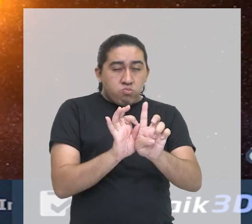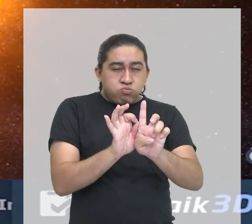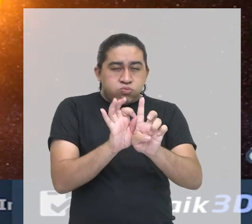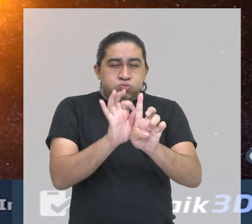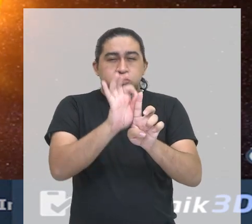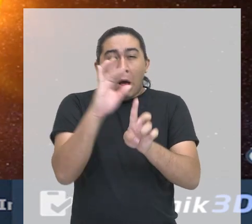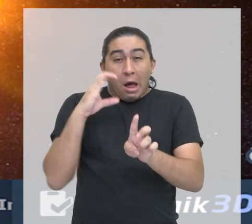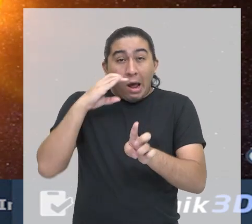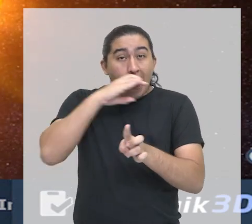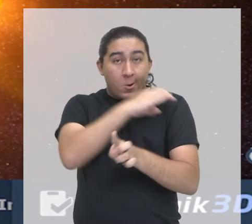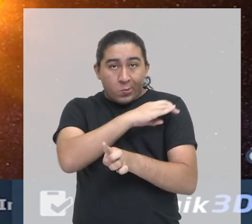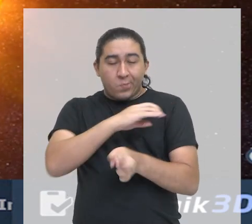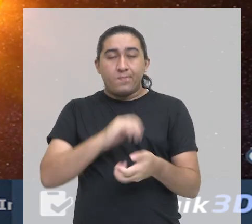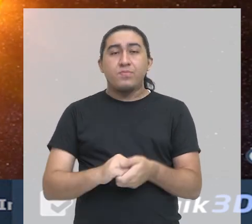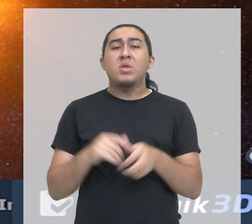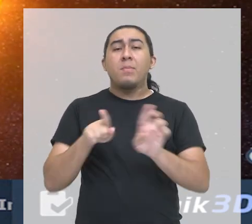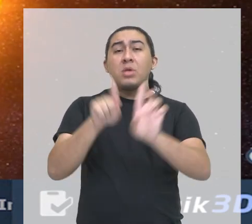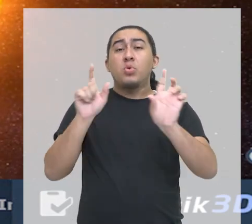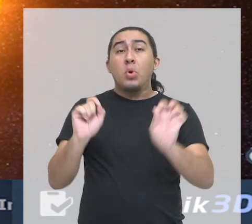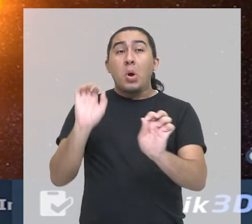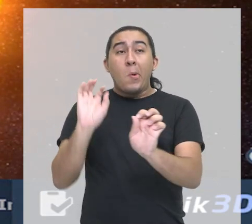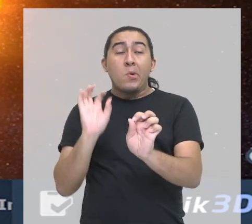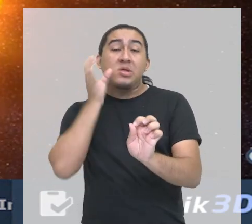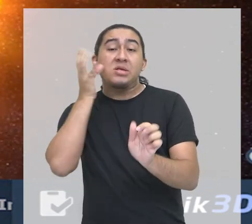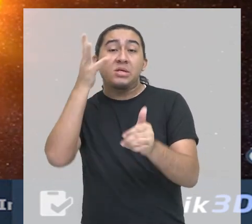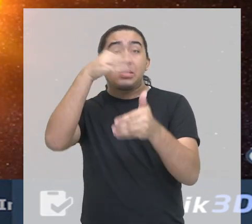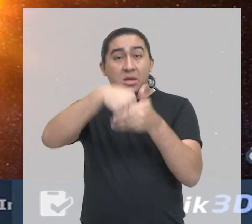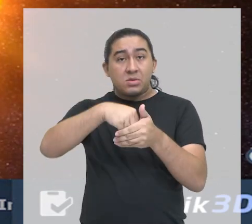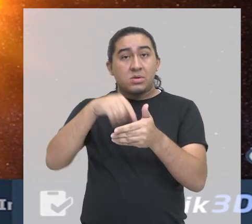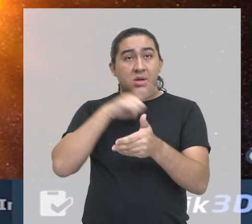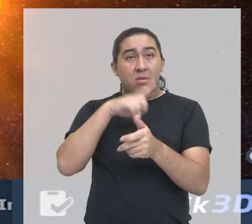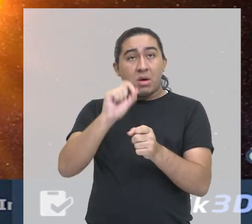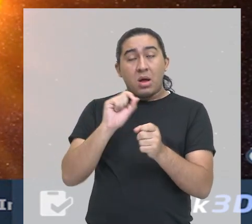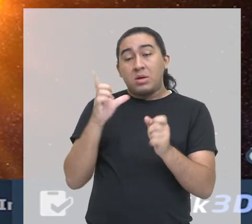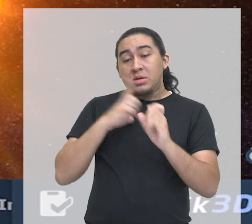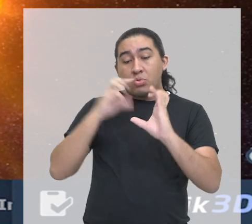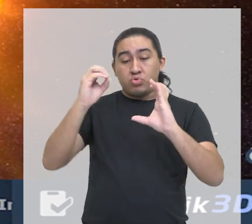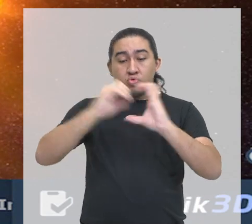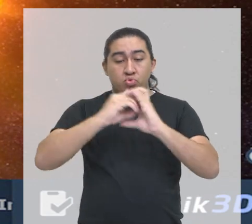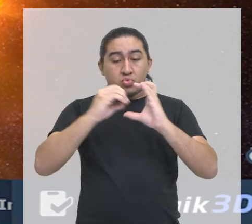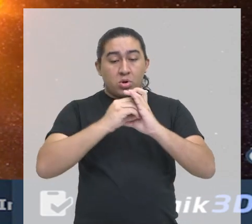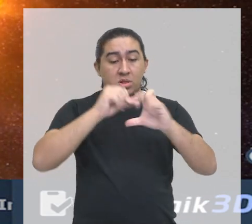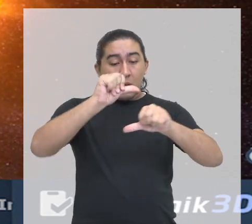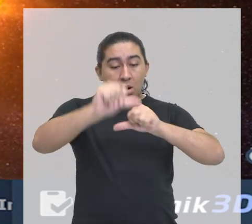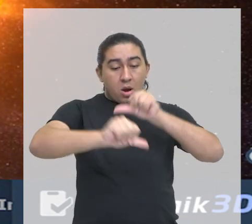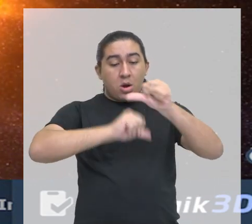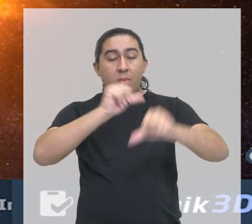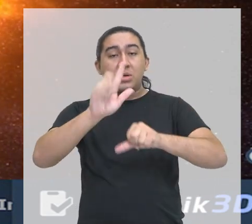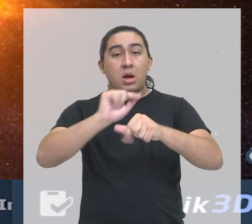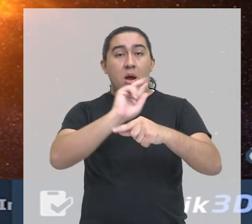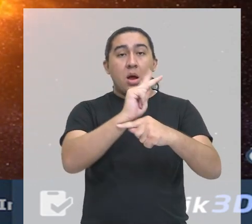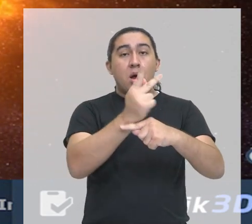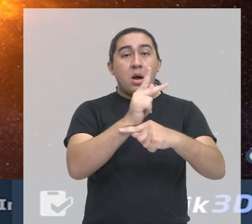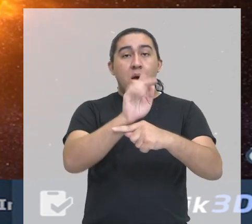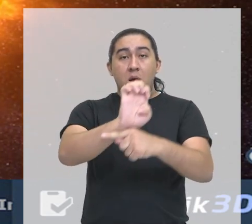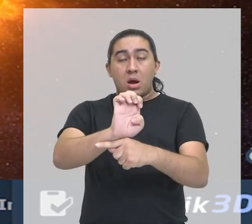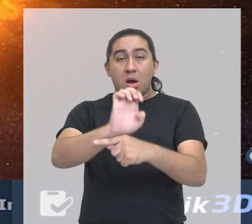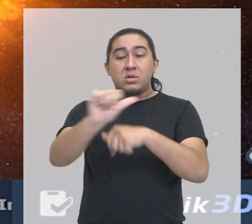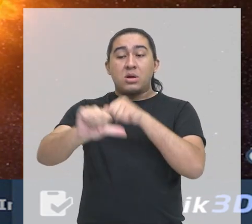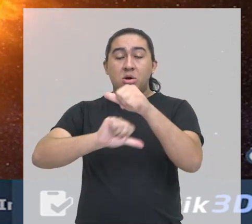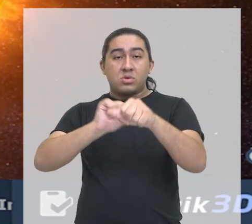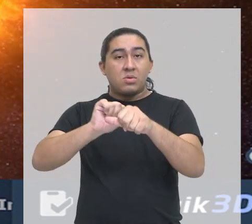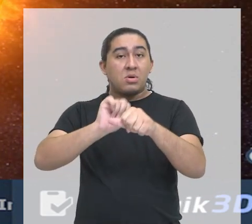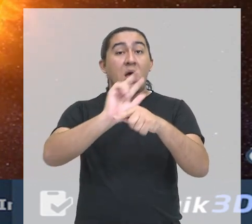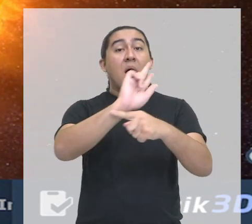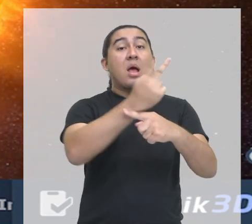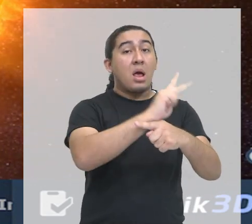E o que acontece aí no interior do Sol? A fusão nuclear, a transformação de hidrogênio em